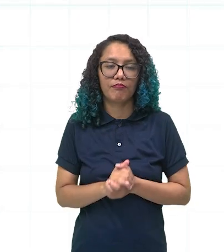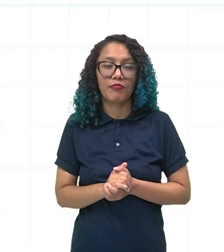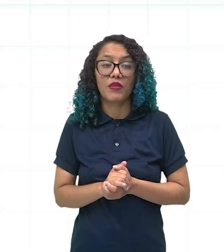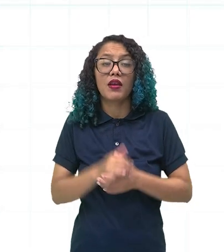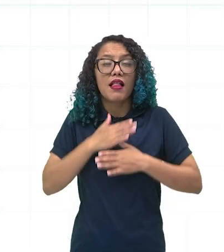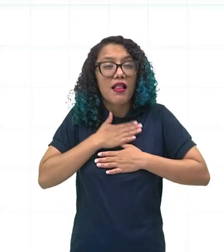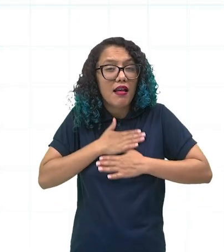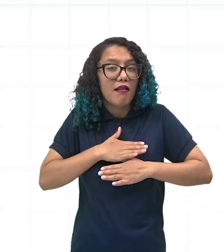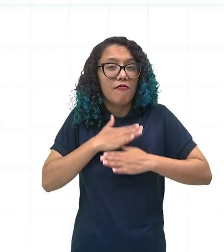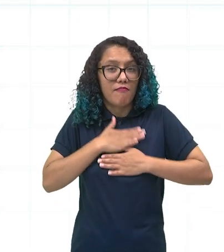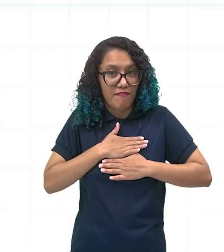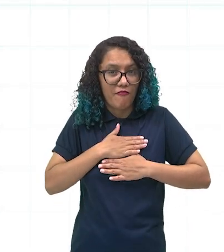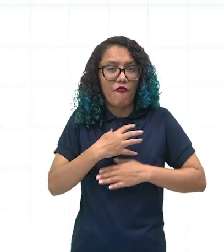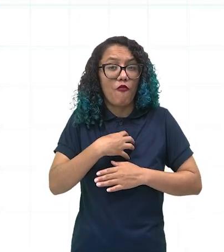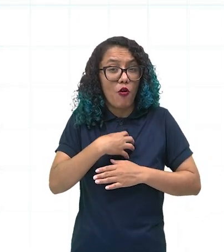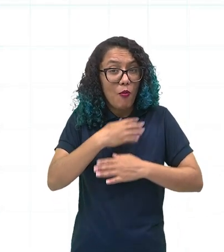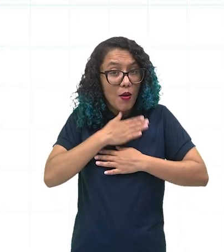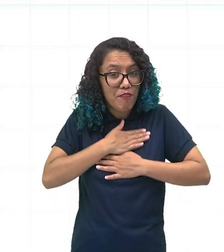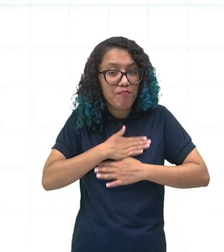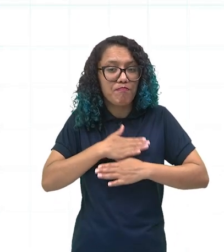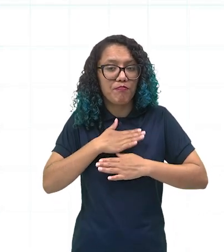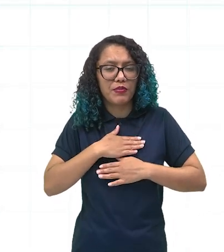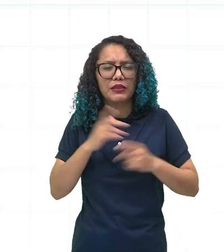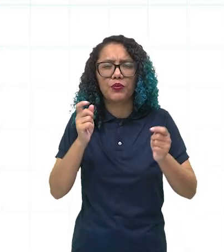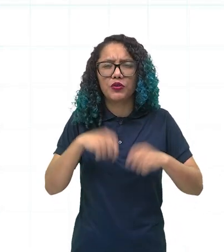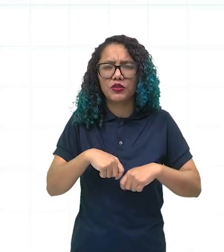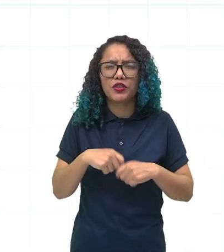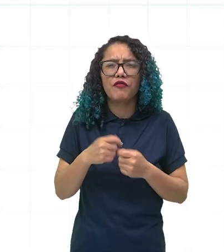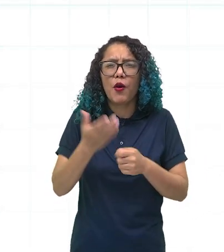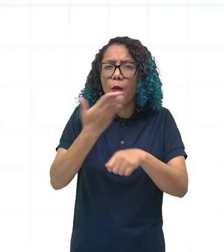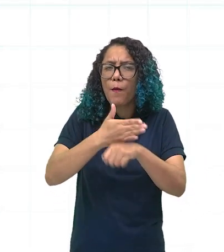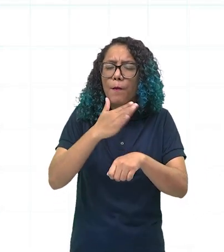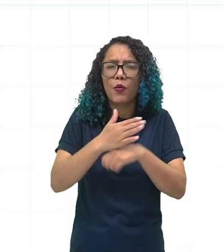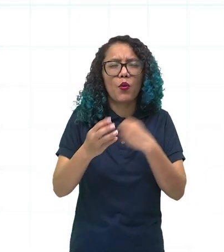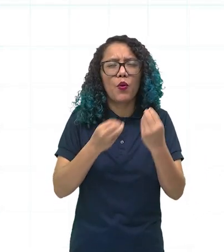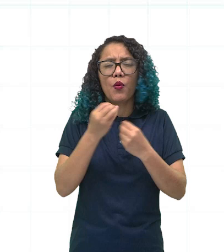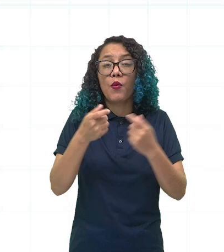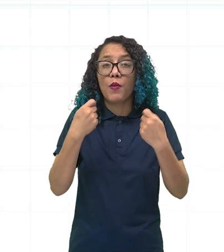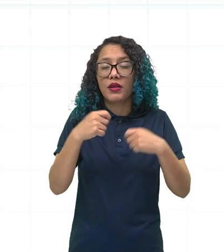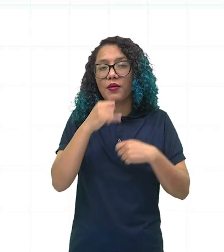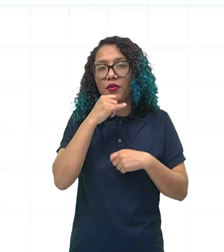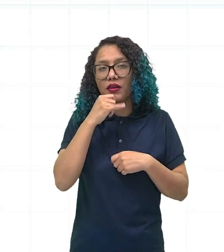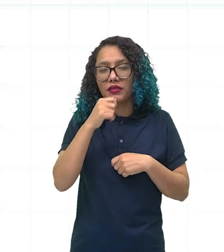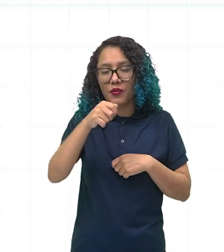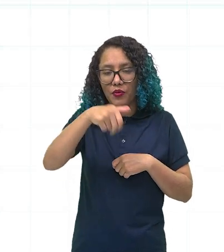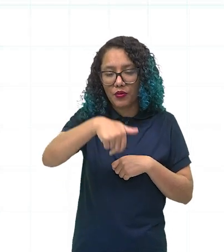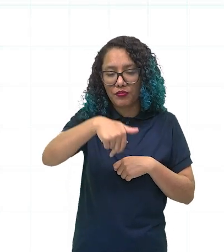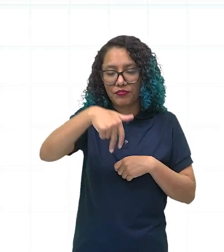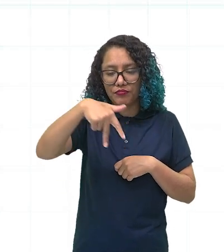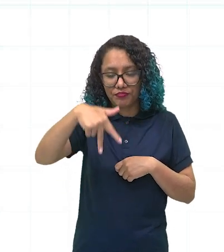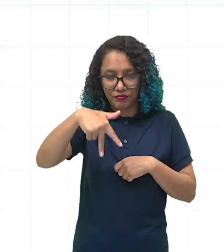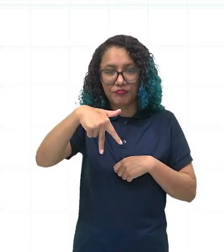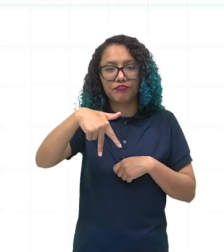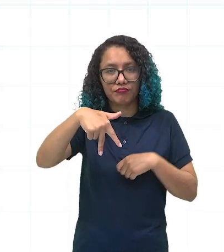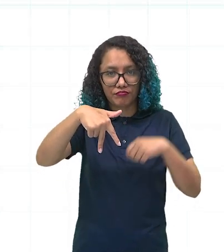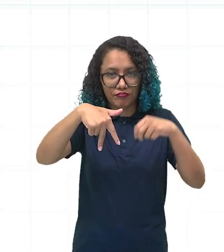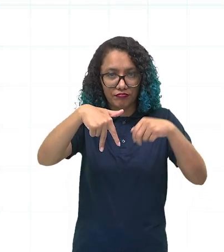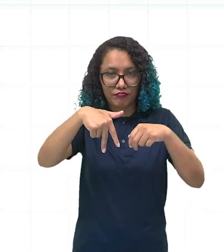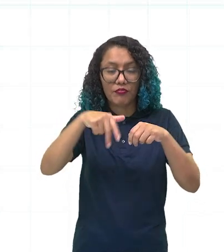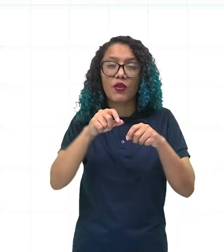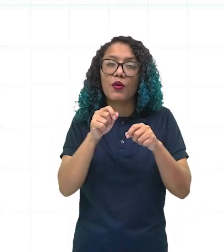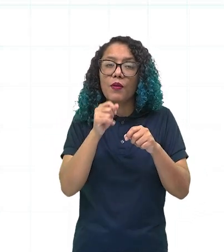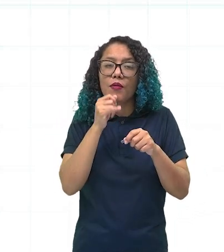forma lenta. Para desenvolvê-lo, a dupla deve afastar a perna direita da